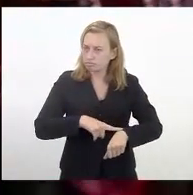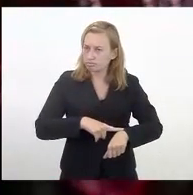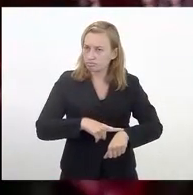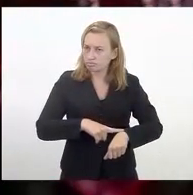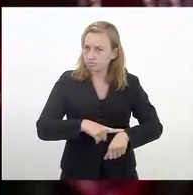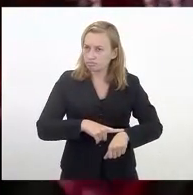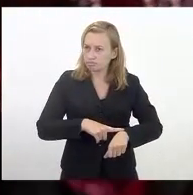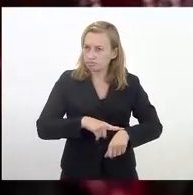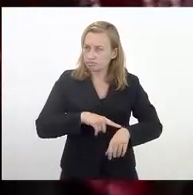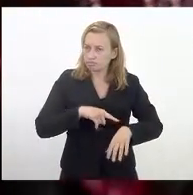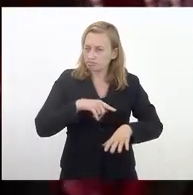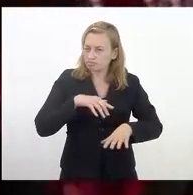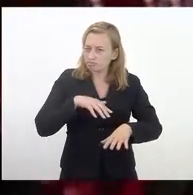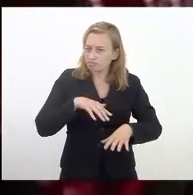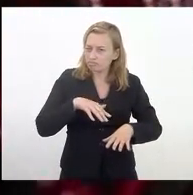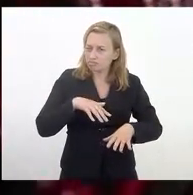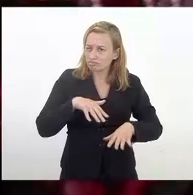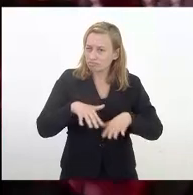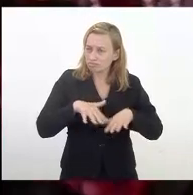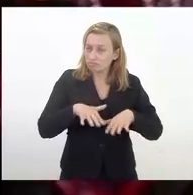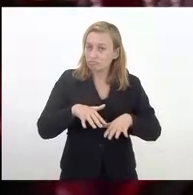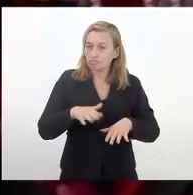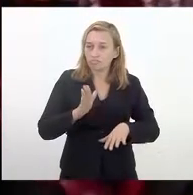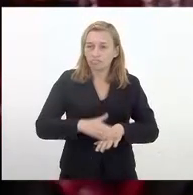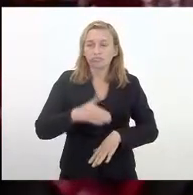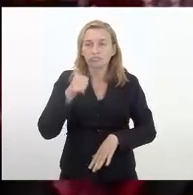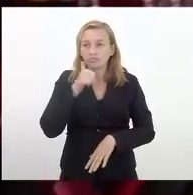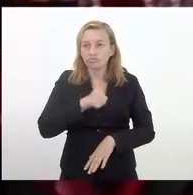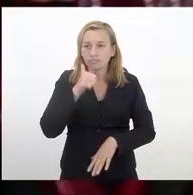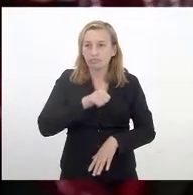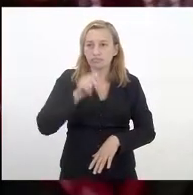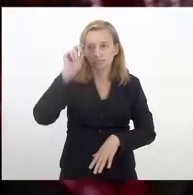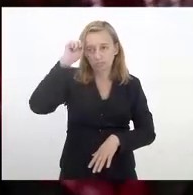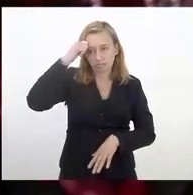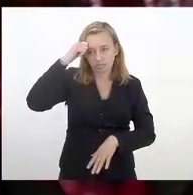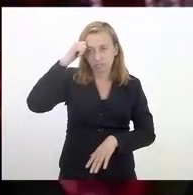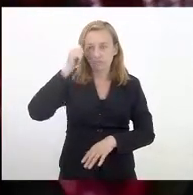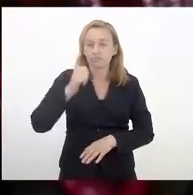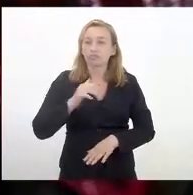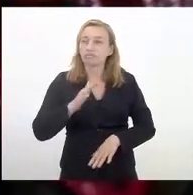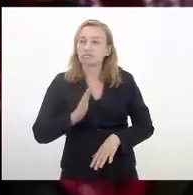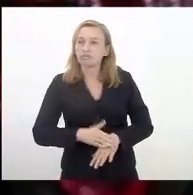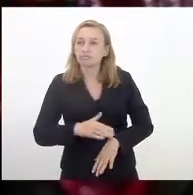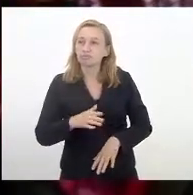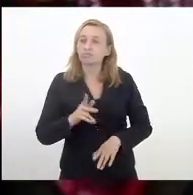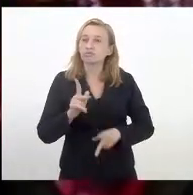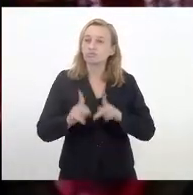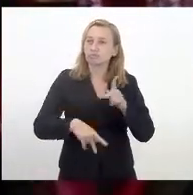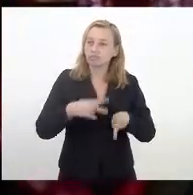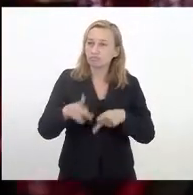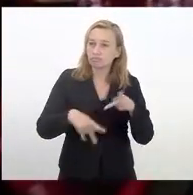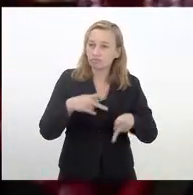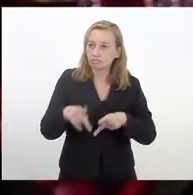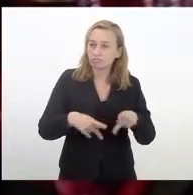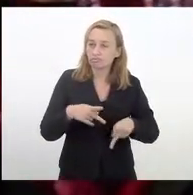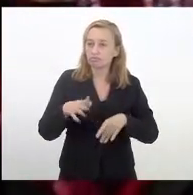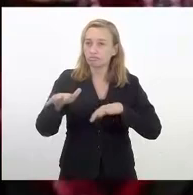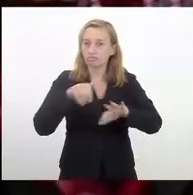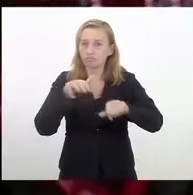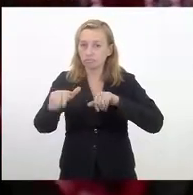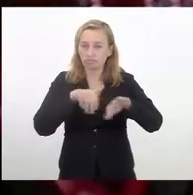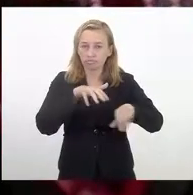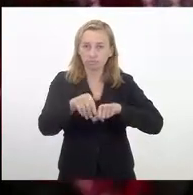inclusive uma movimentação para que mais mulheres mais negros e negras mais populações nessa